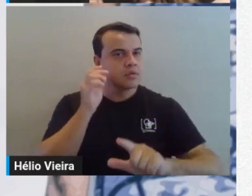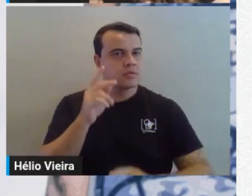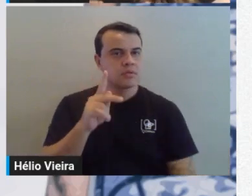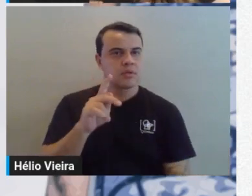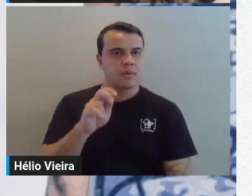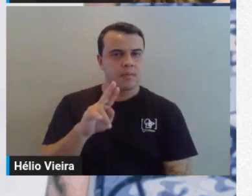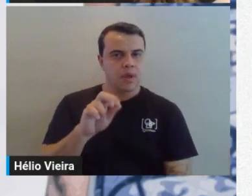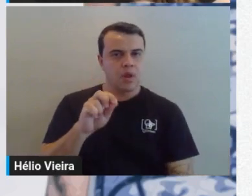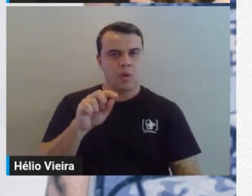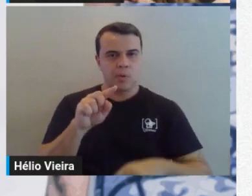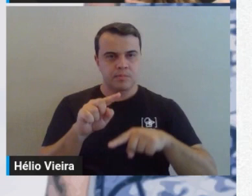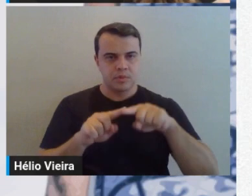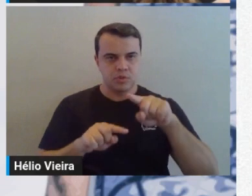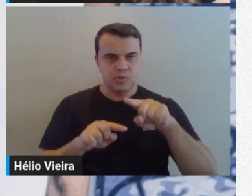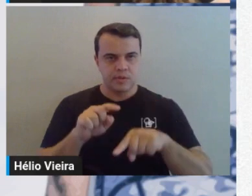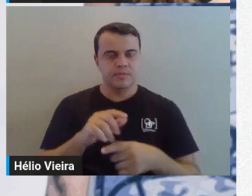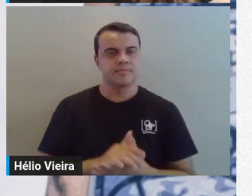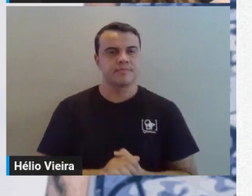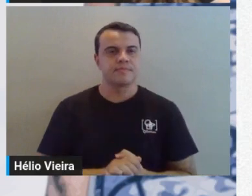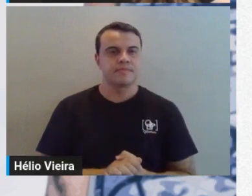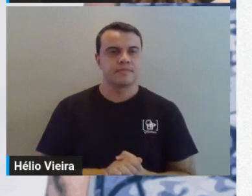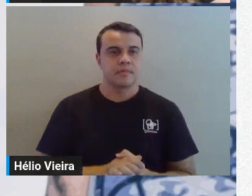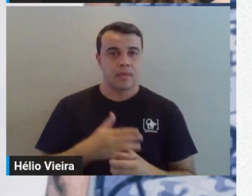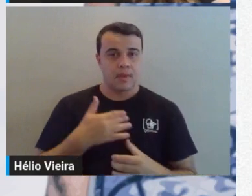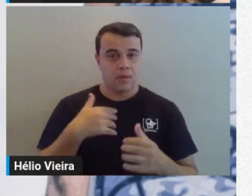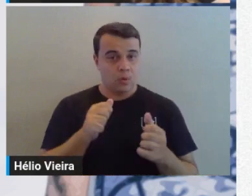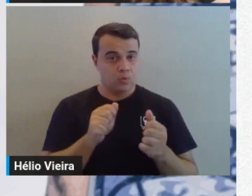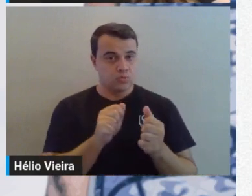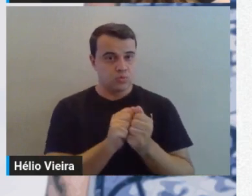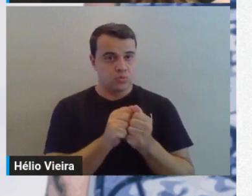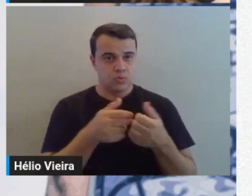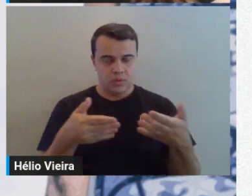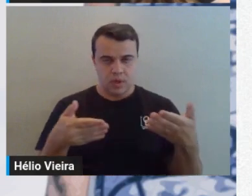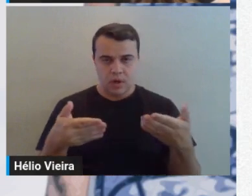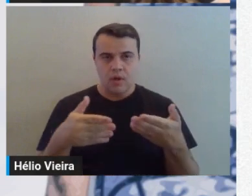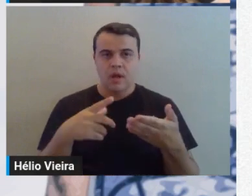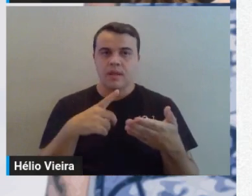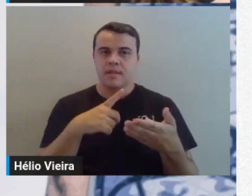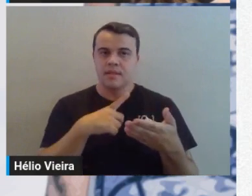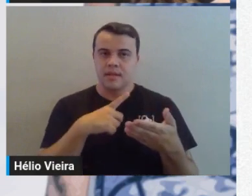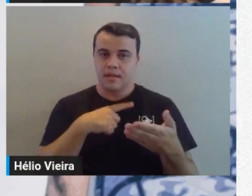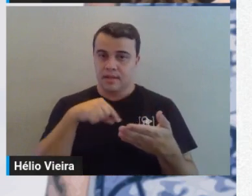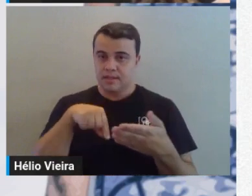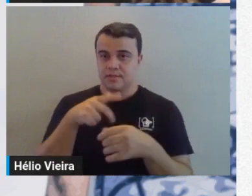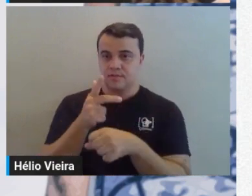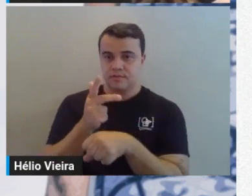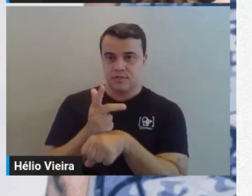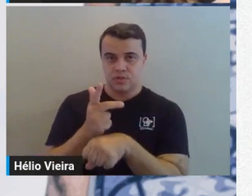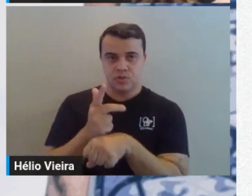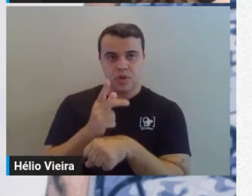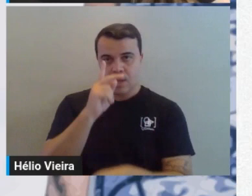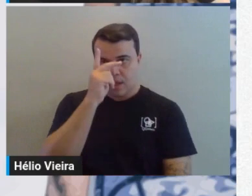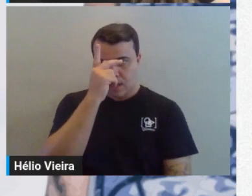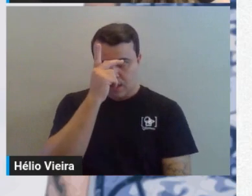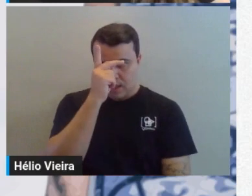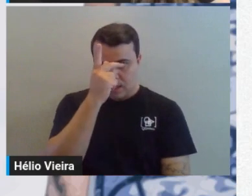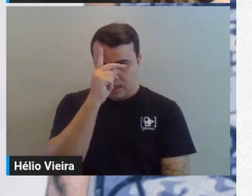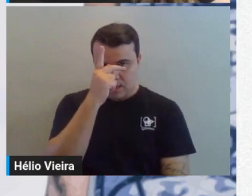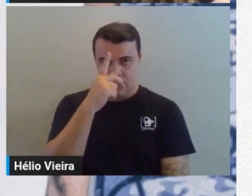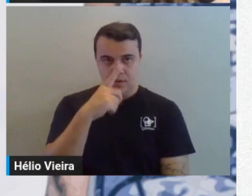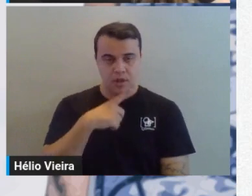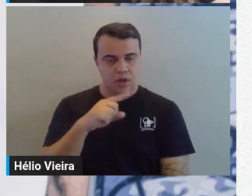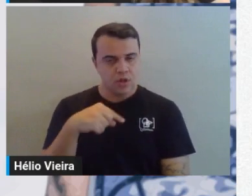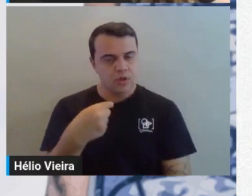alguns objetos. Me acompanha nesse vídeo o Hélio Vieira,